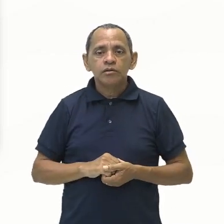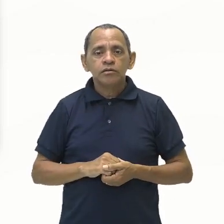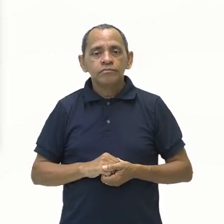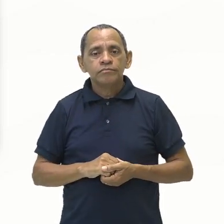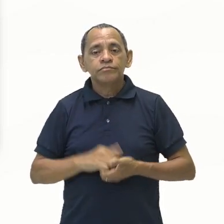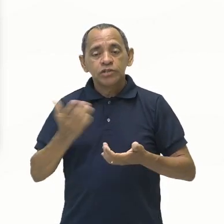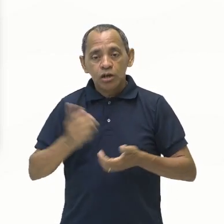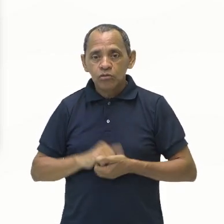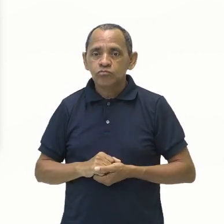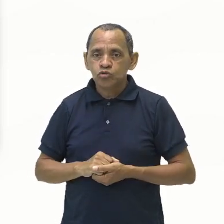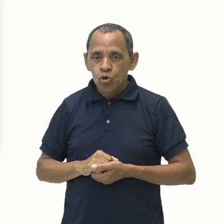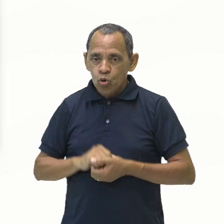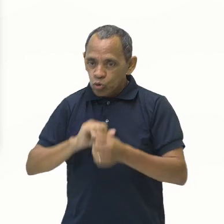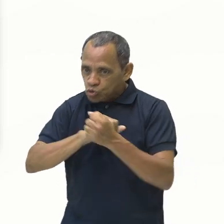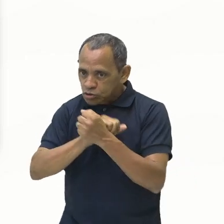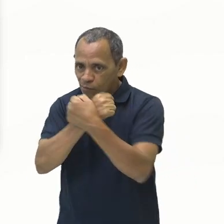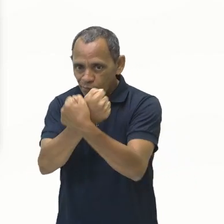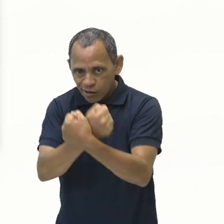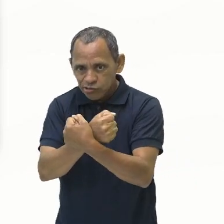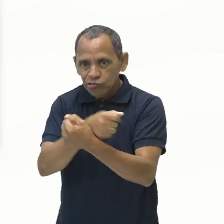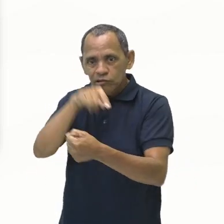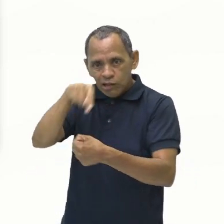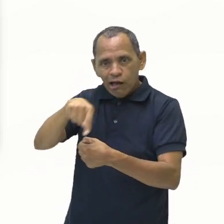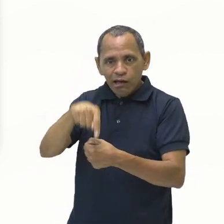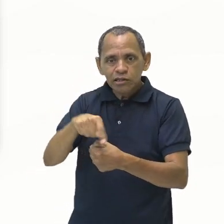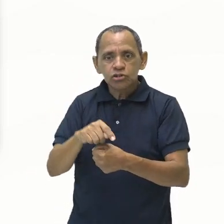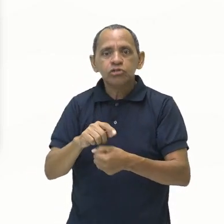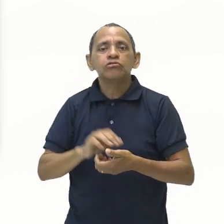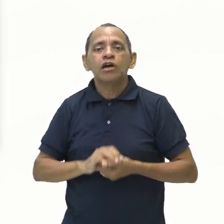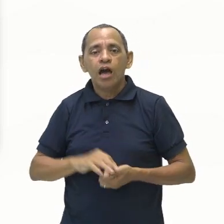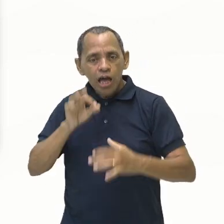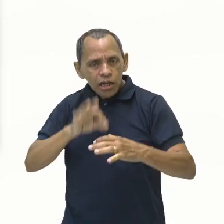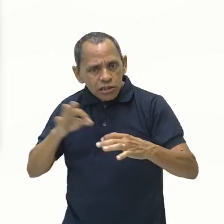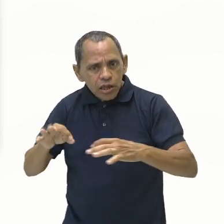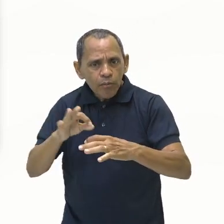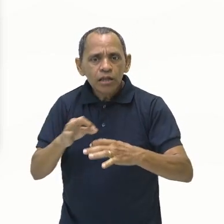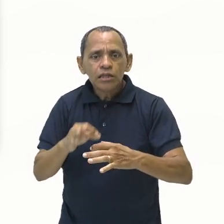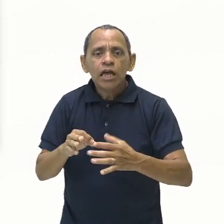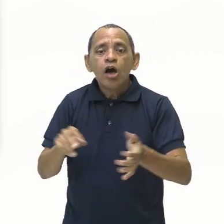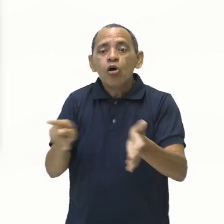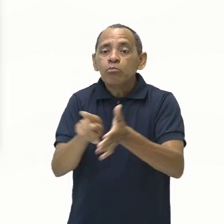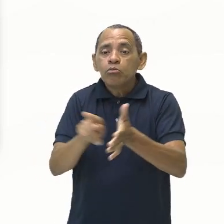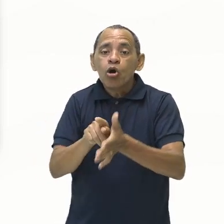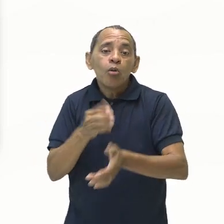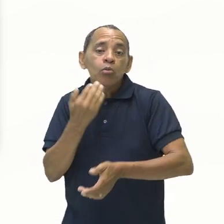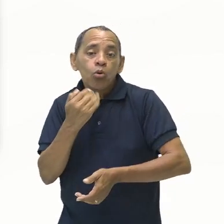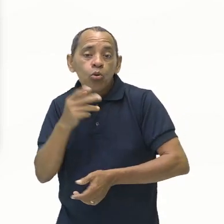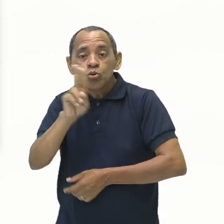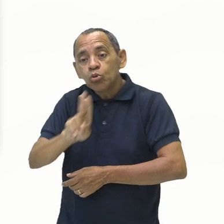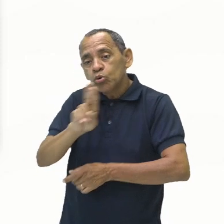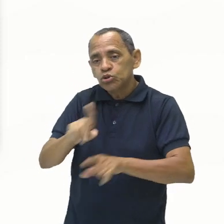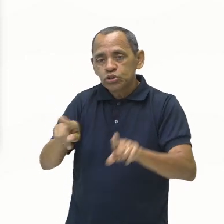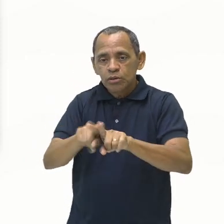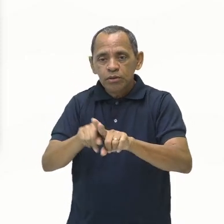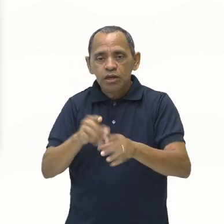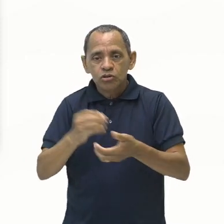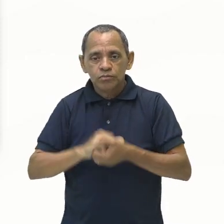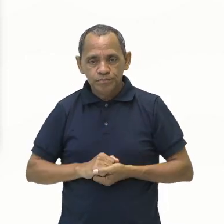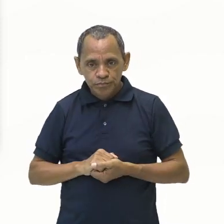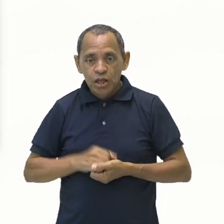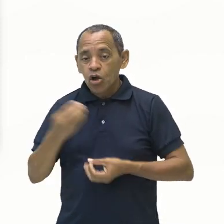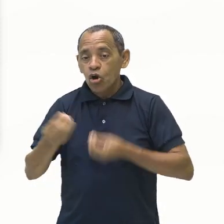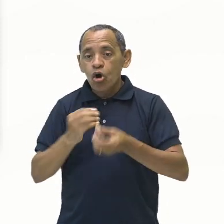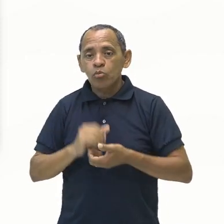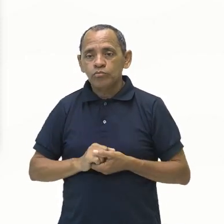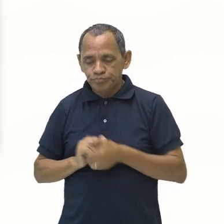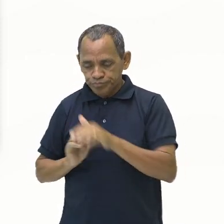trabalho exaustivo que era aplicado a esses escravizados. Então, aqui nós temos justamente o canavial, que